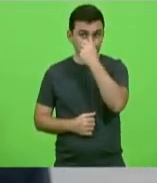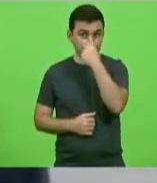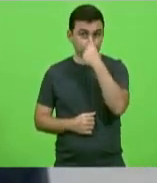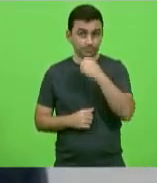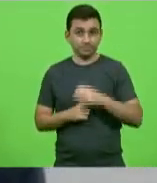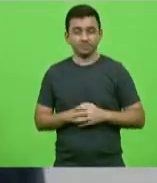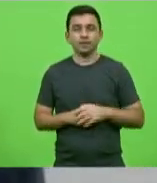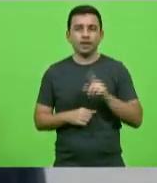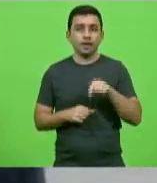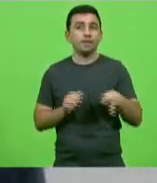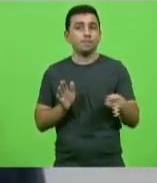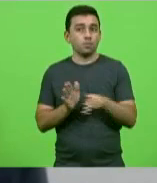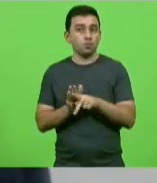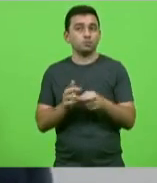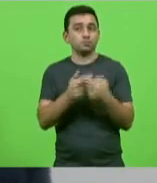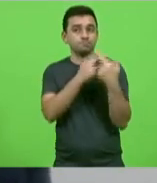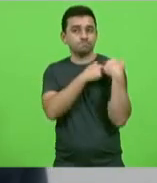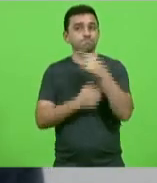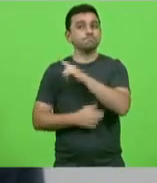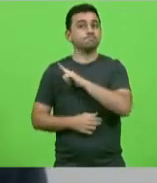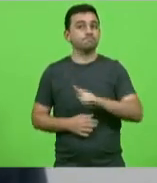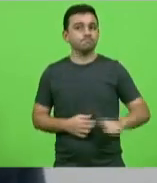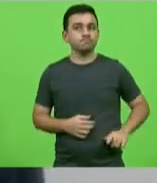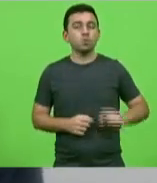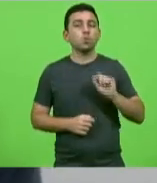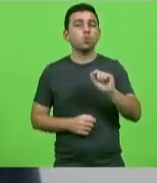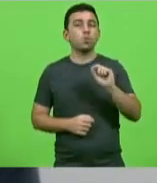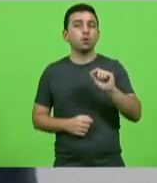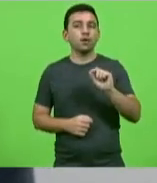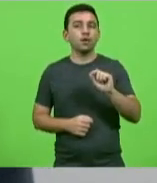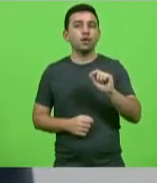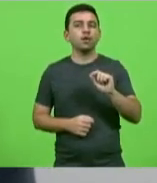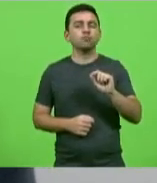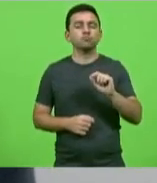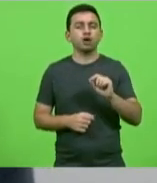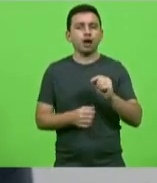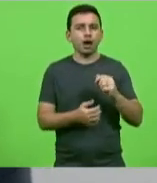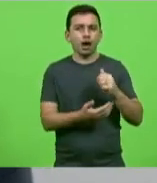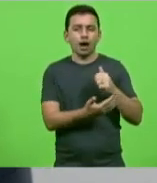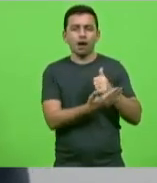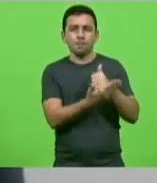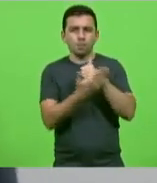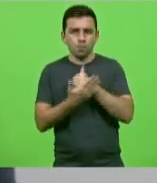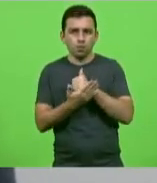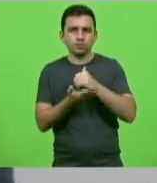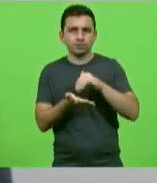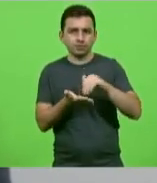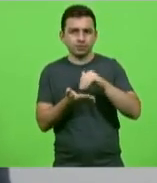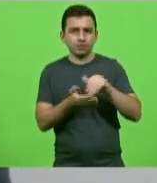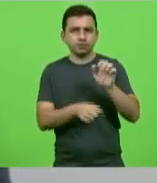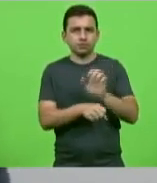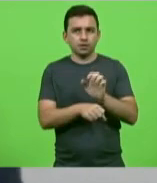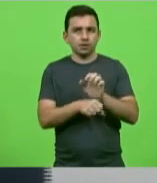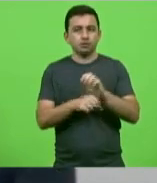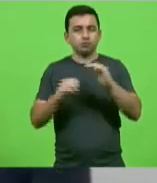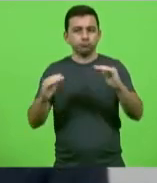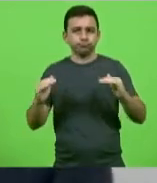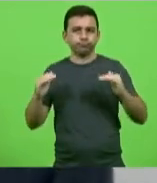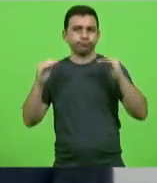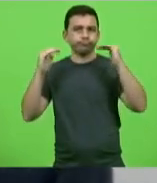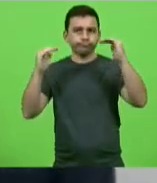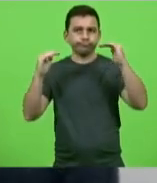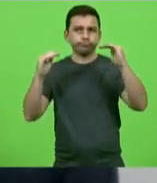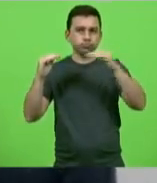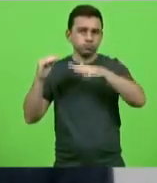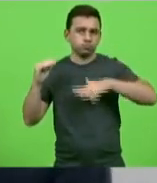São atribuições privativas do governador do Estado exercer, com auxílio dos secretários de Estado, a direção superior da